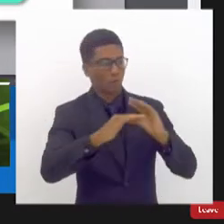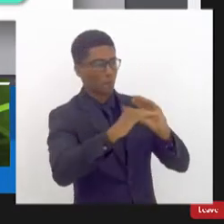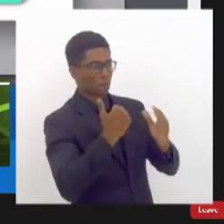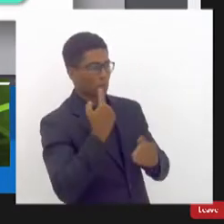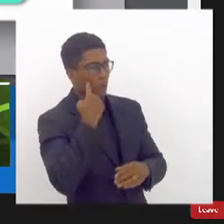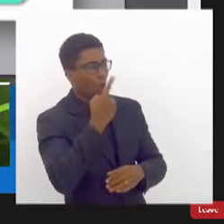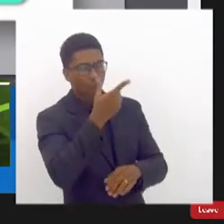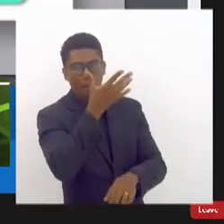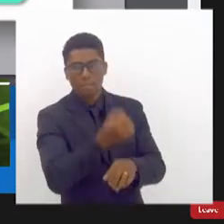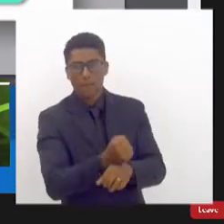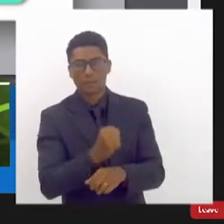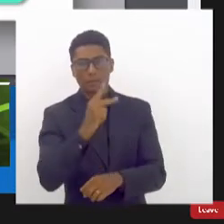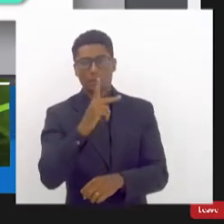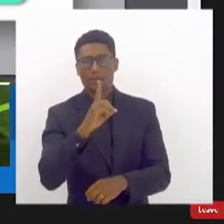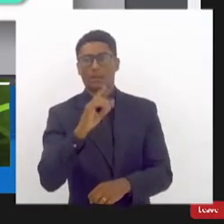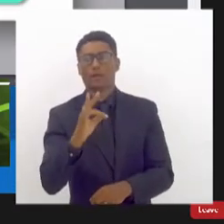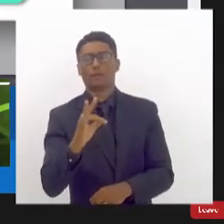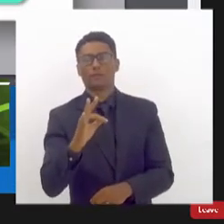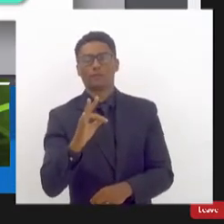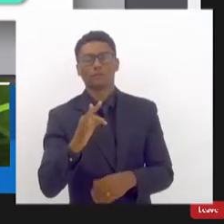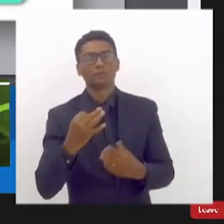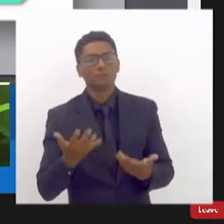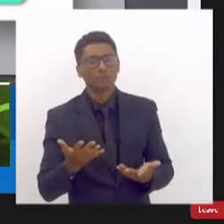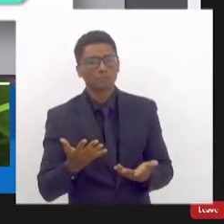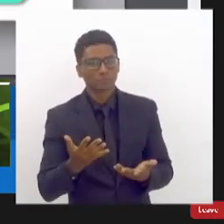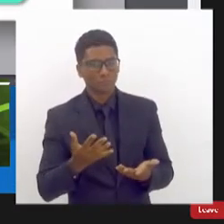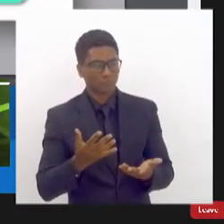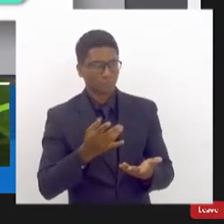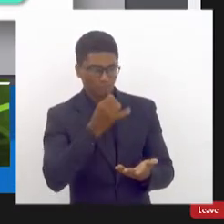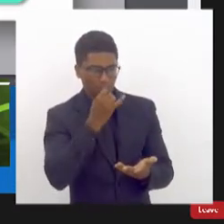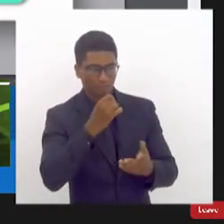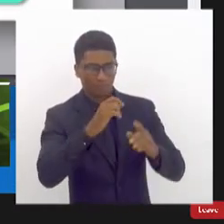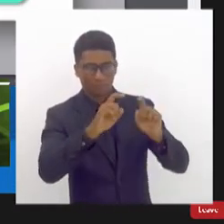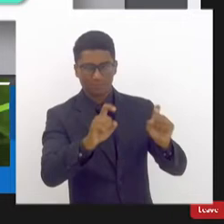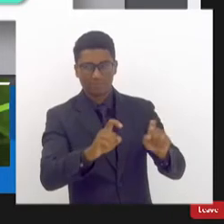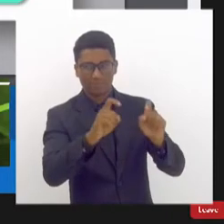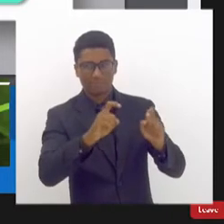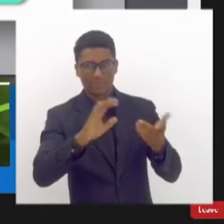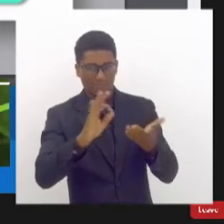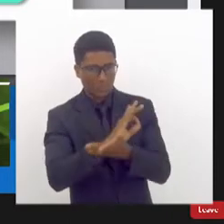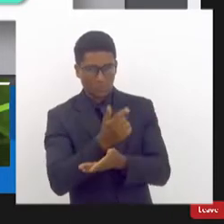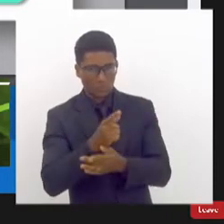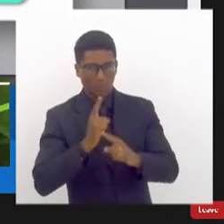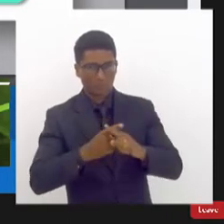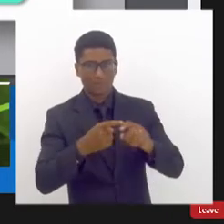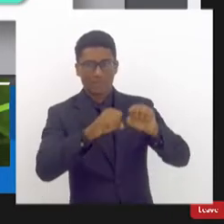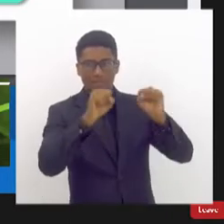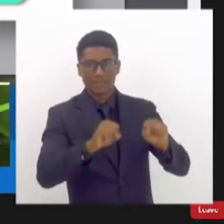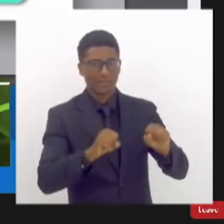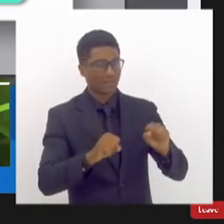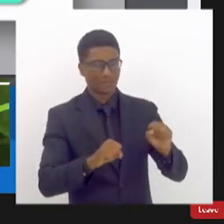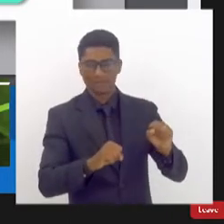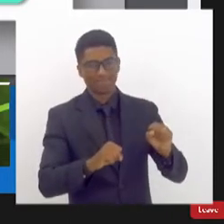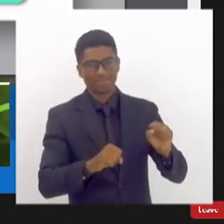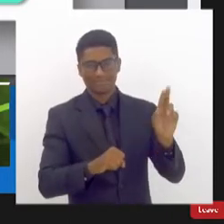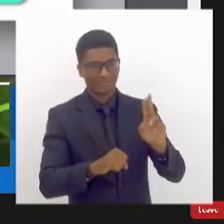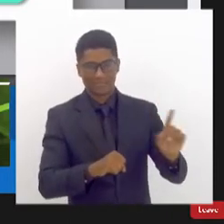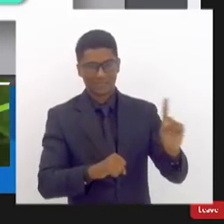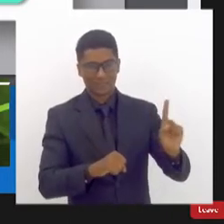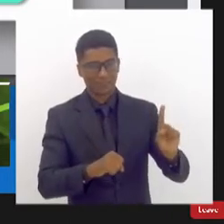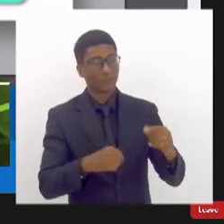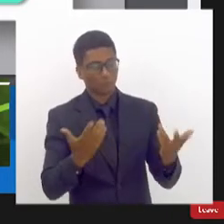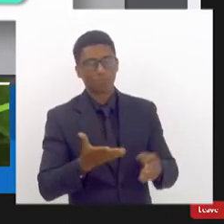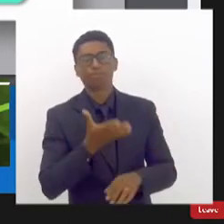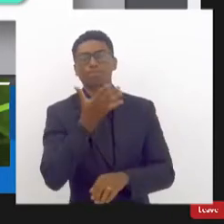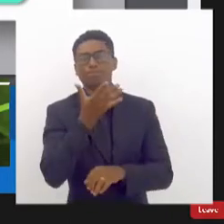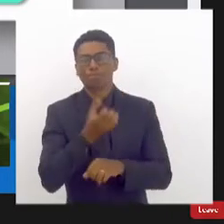em PDF, como não tem assinatura eletrônica, porque ele não está usando o sistema SEI, baixa o arquivo, alguns conselheiros